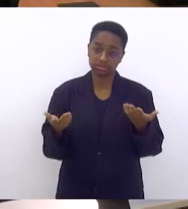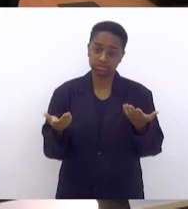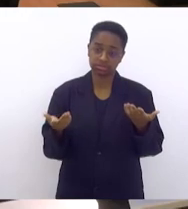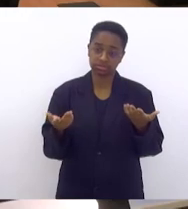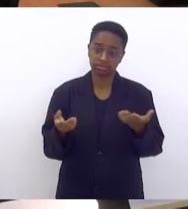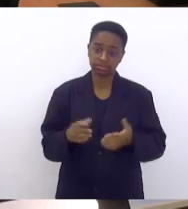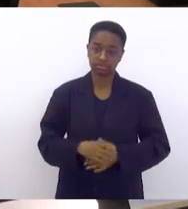Né? Então, assim,